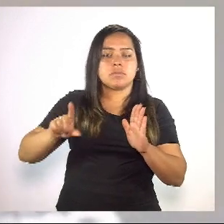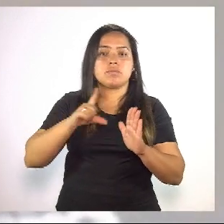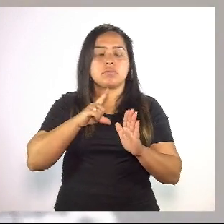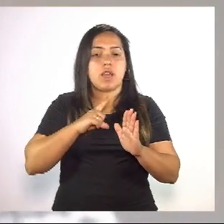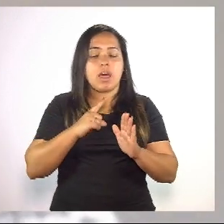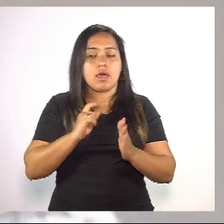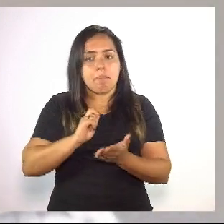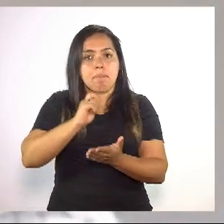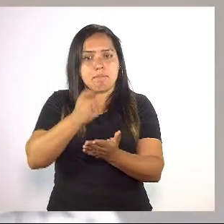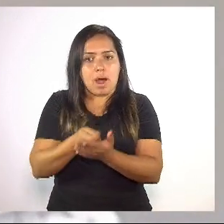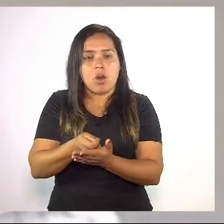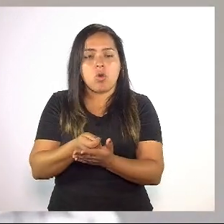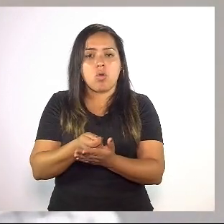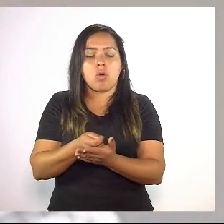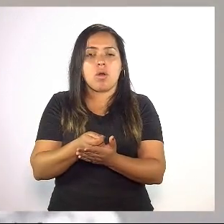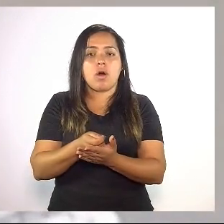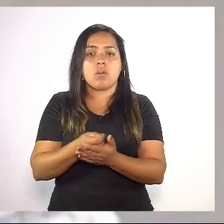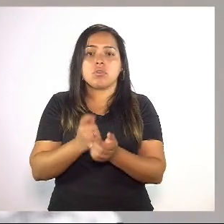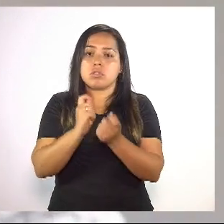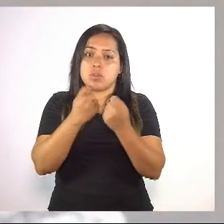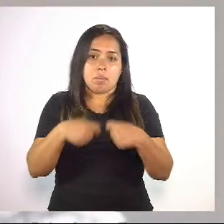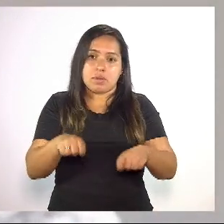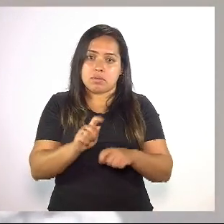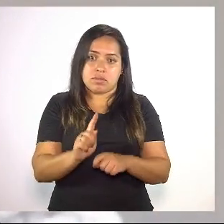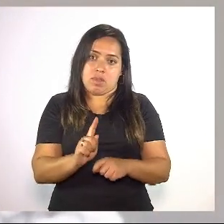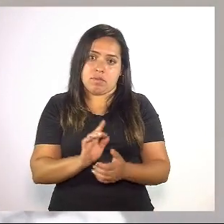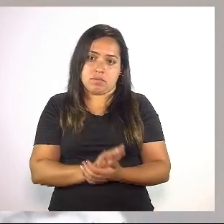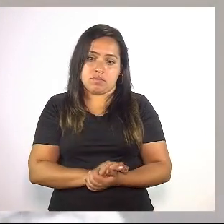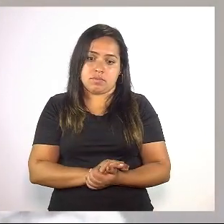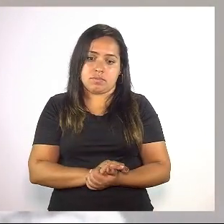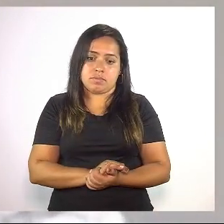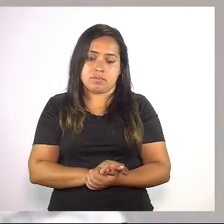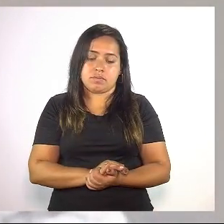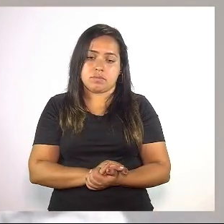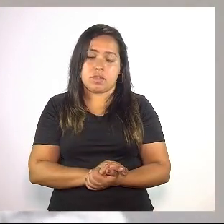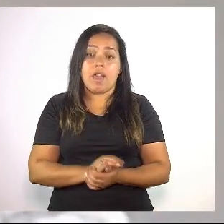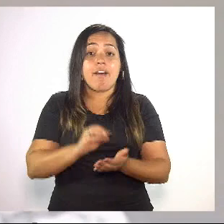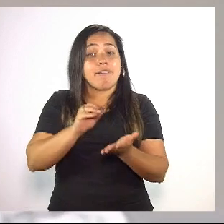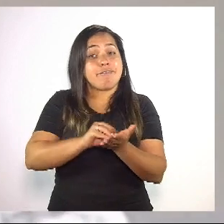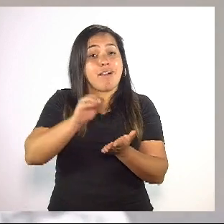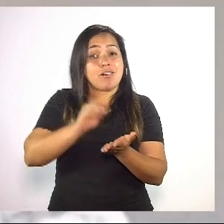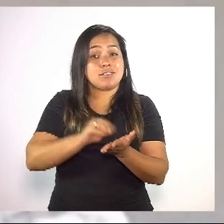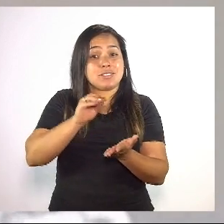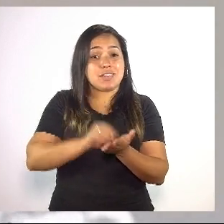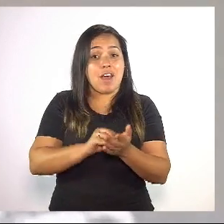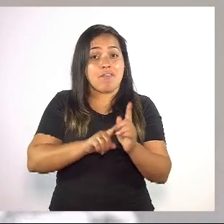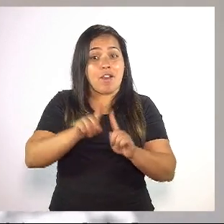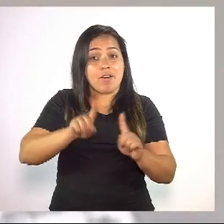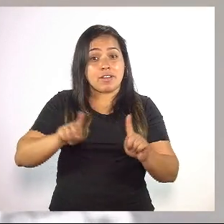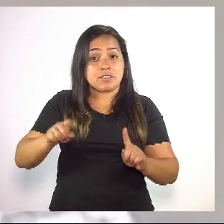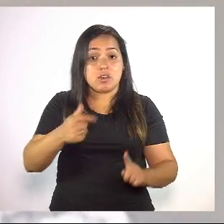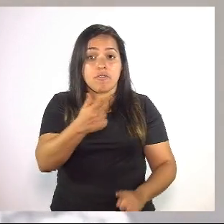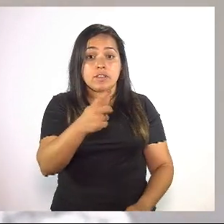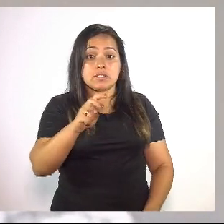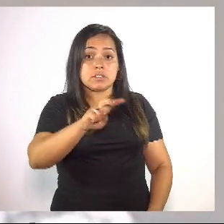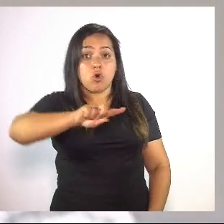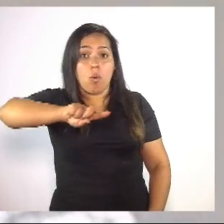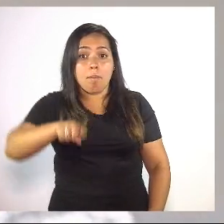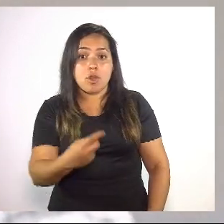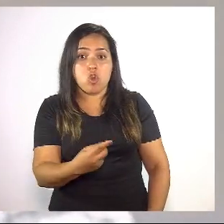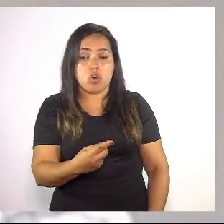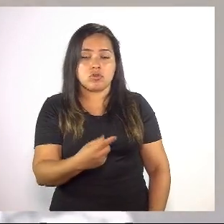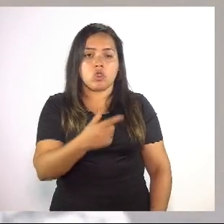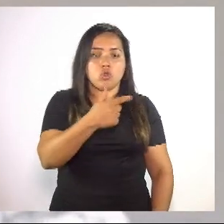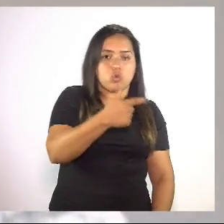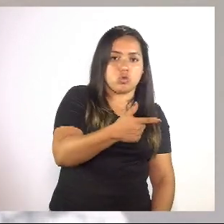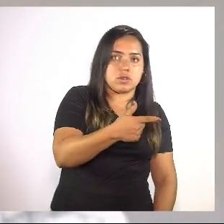uma glosa maior do que a necessidade para cumprimento do índice, faltavam para cumprir o índice 225 milhões. Até o